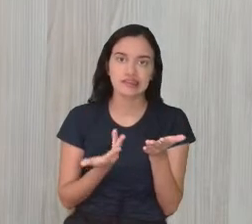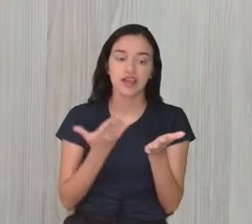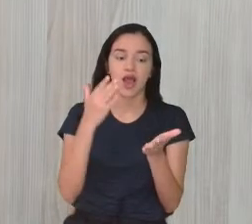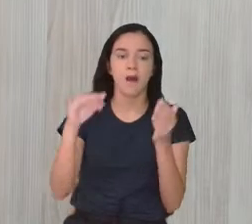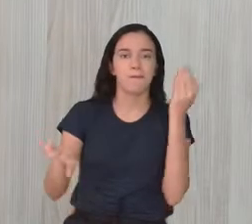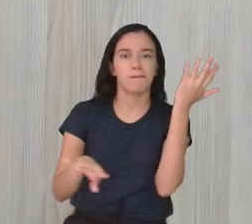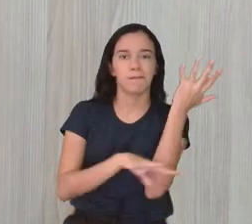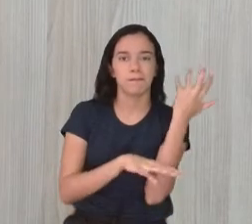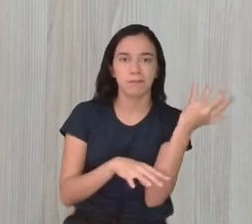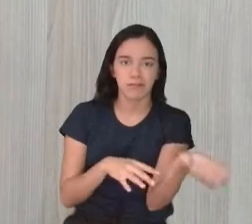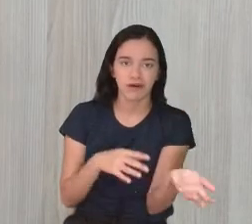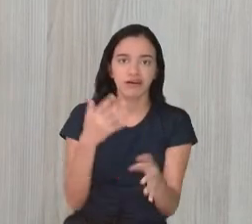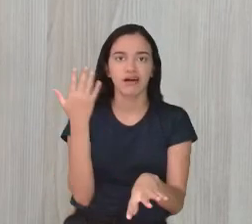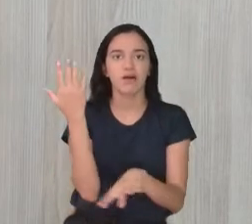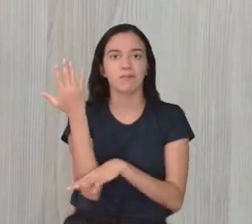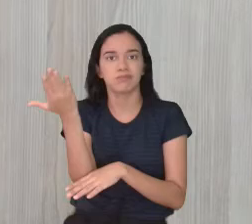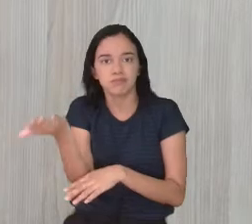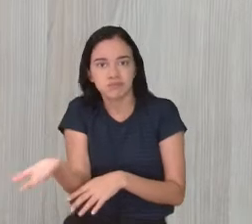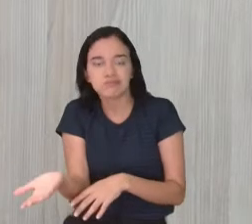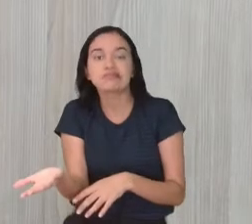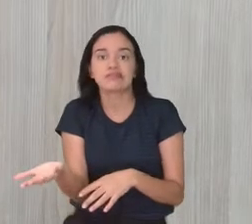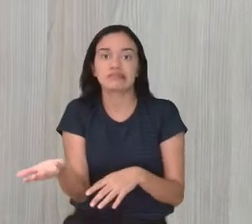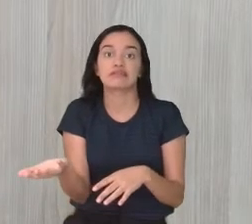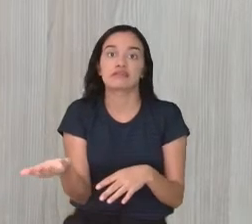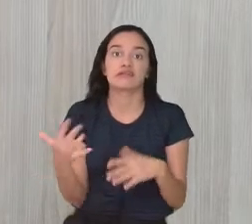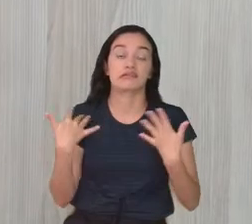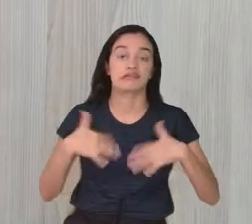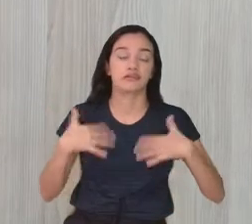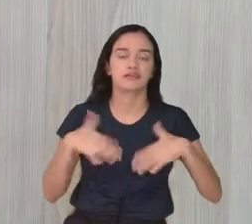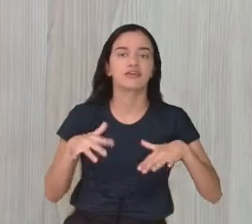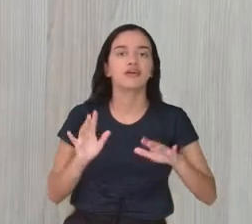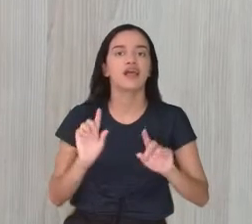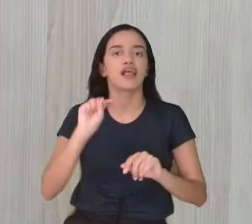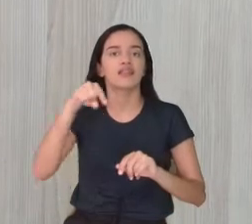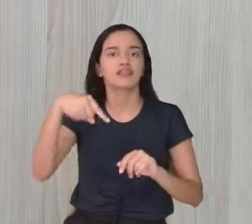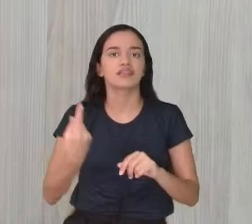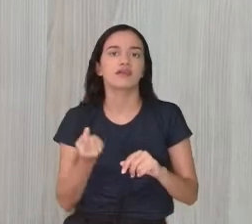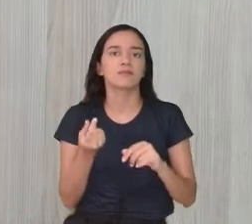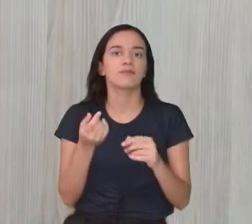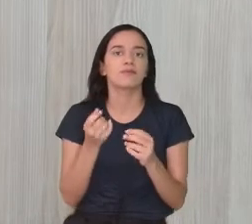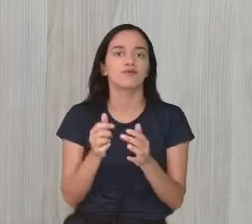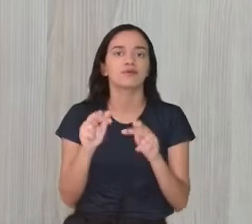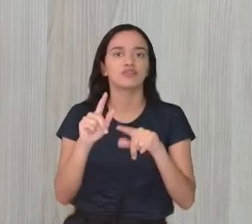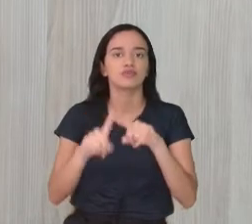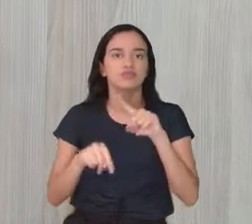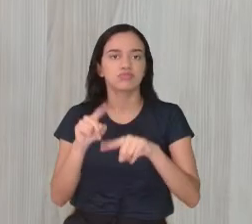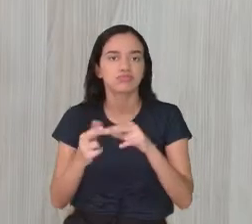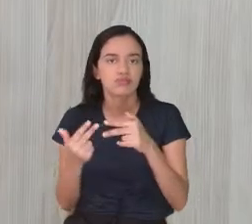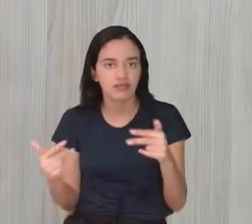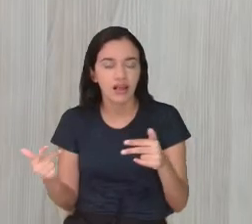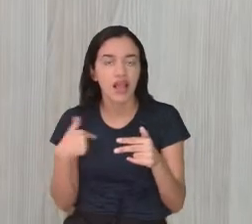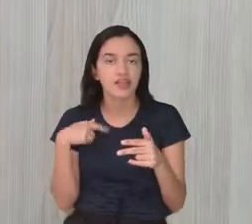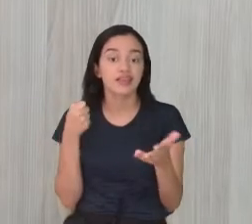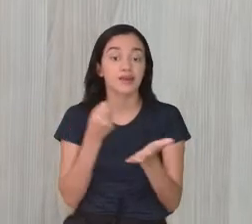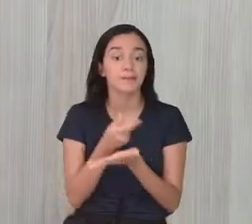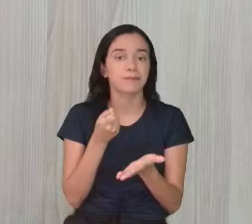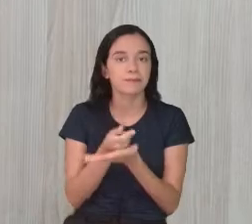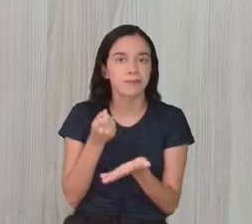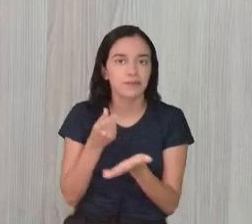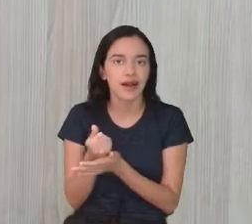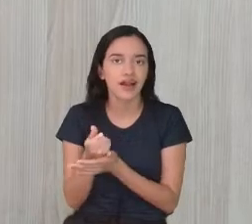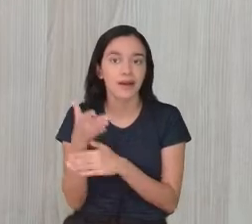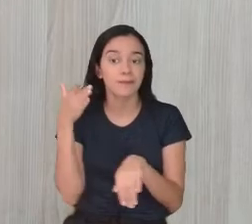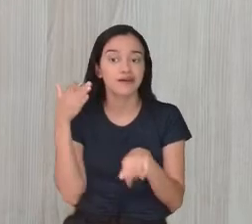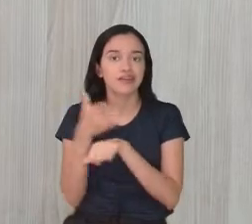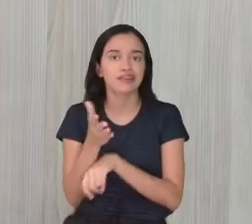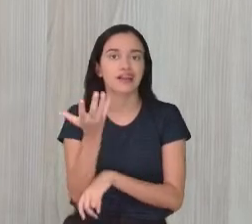né, por causa de outras intencionalidades e acaba depois virando uma mercadoria, né? A gente tem que pagar para ter acesso à